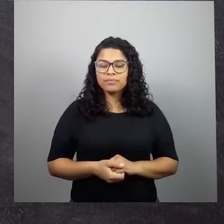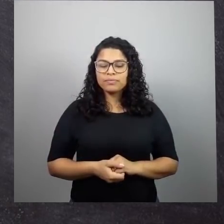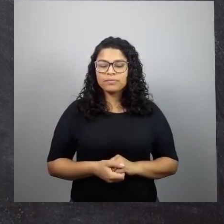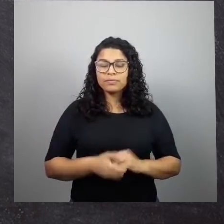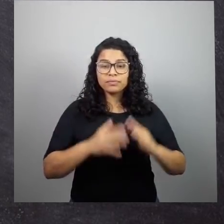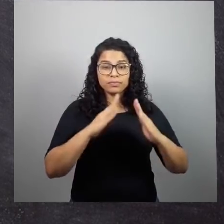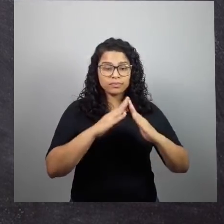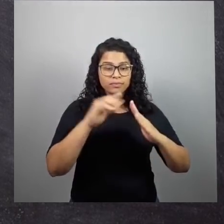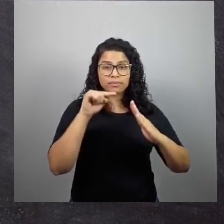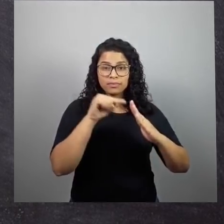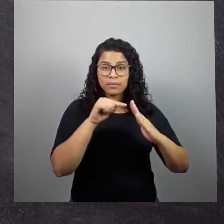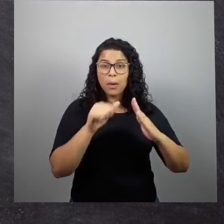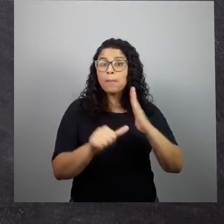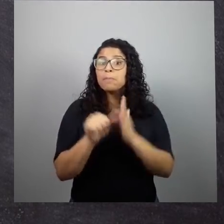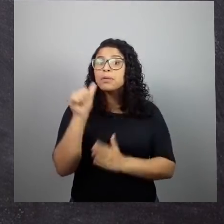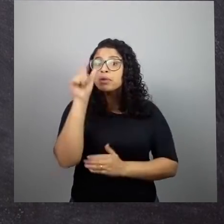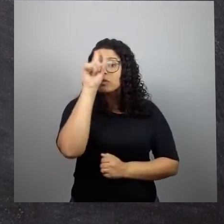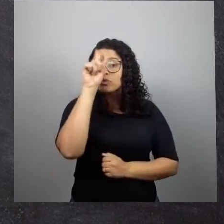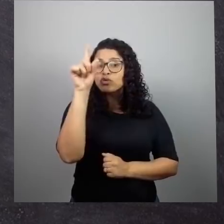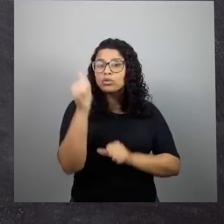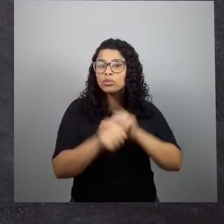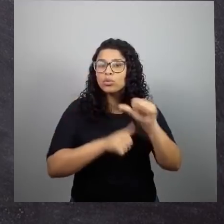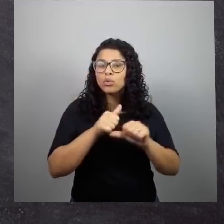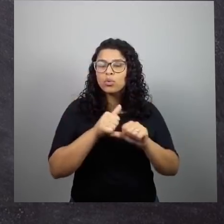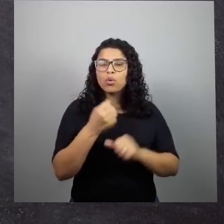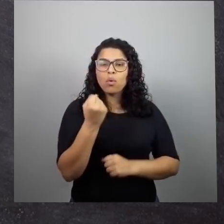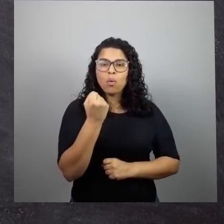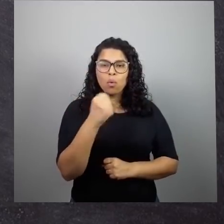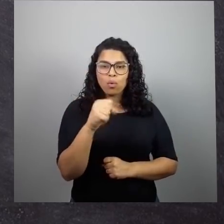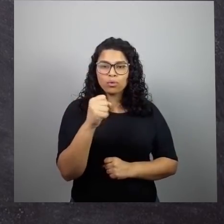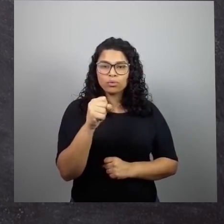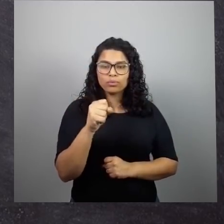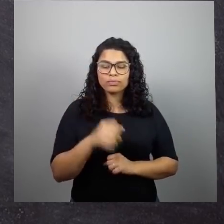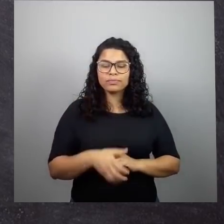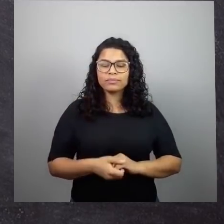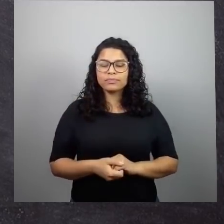telhas trocadas no primeiro dia foram 8.